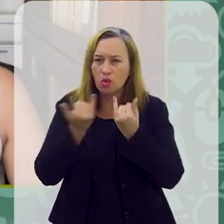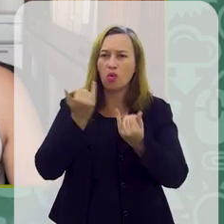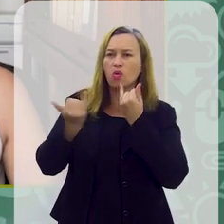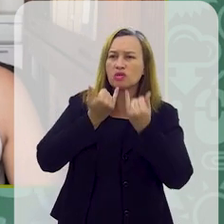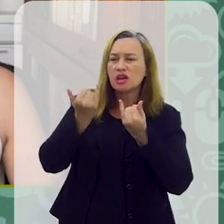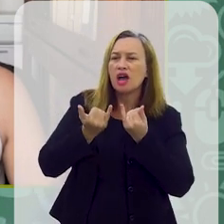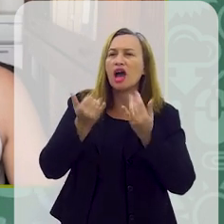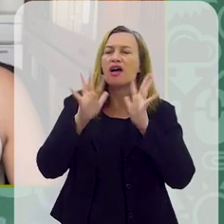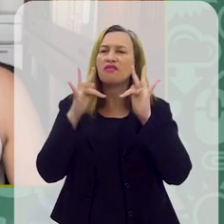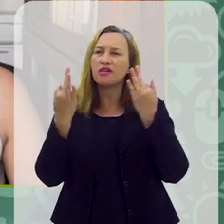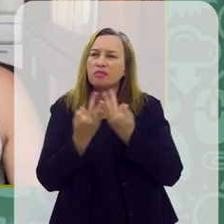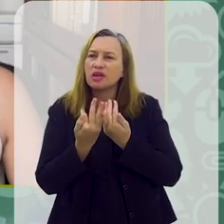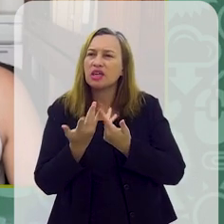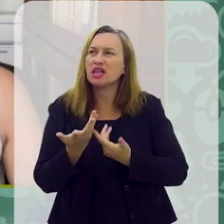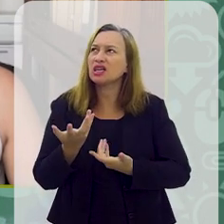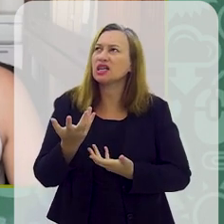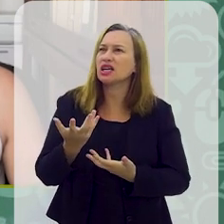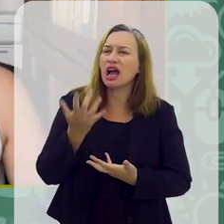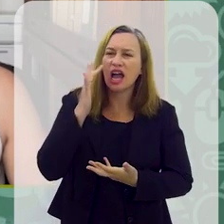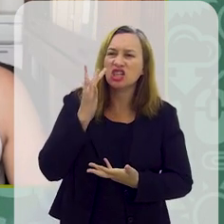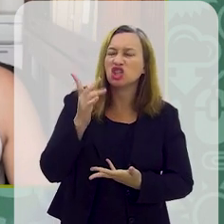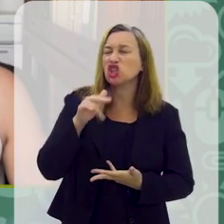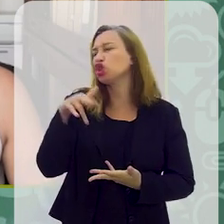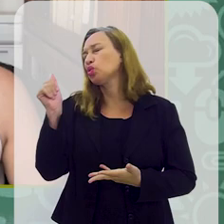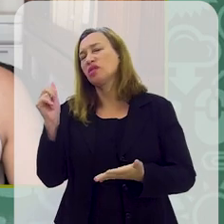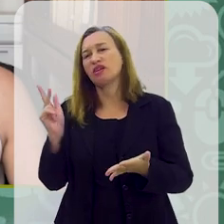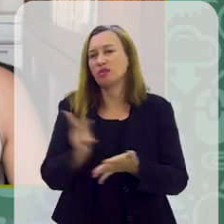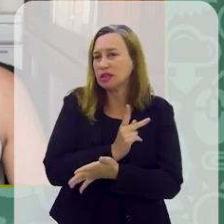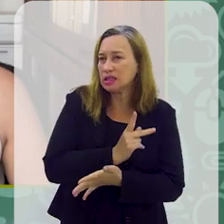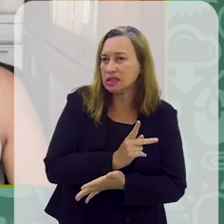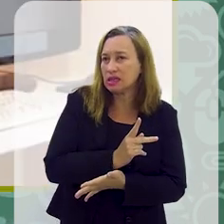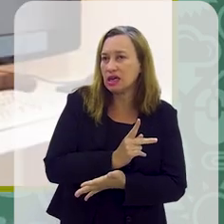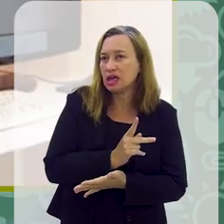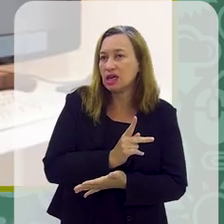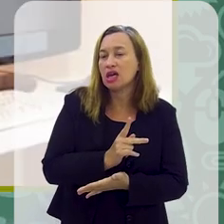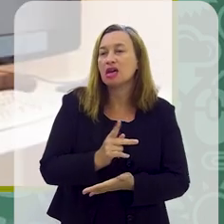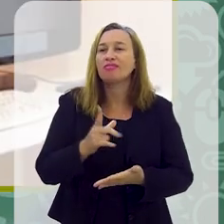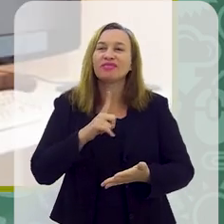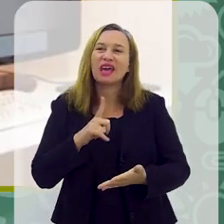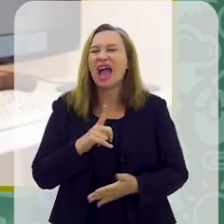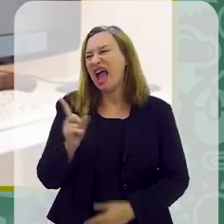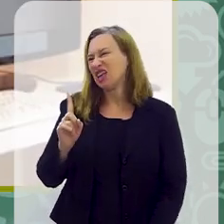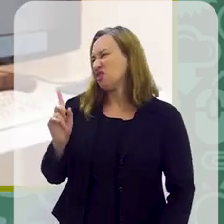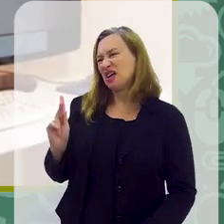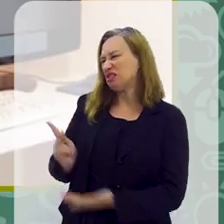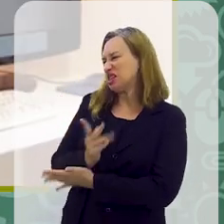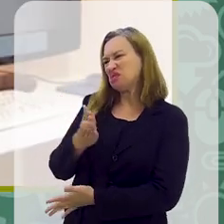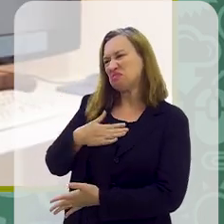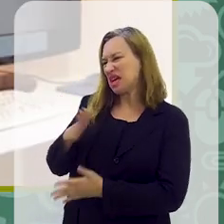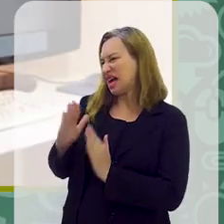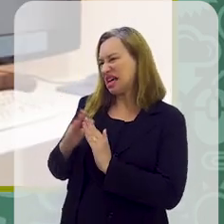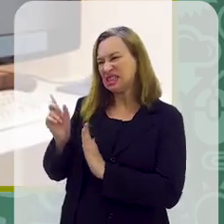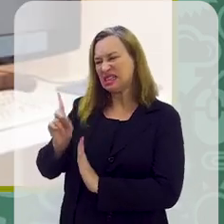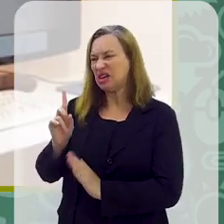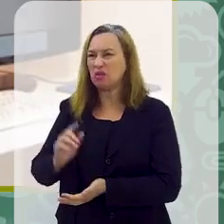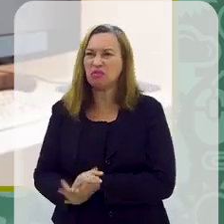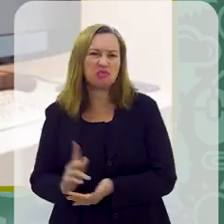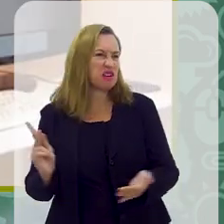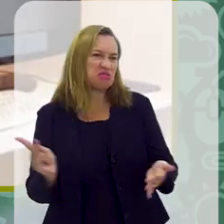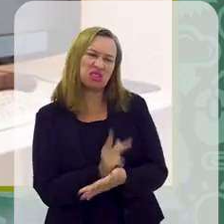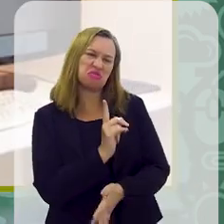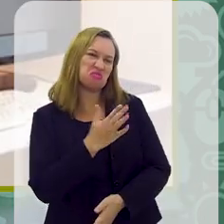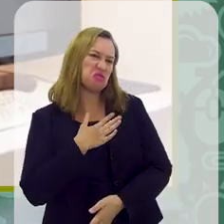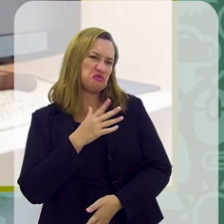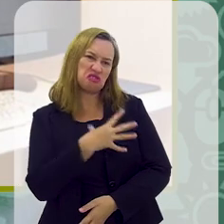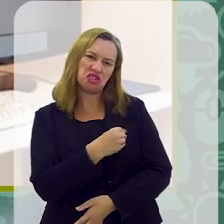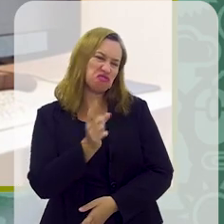as pessoas, as famílias ainda têm aquela falsa sensação de que isso nunca vai acontecer com elas, né? É, existe, ah, não, isso não vai acontecer dentro da minha casa, isso não